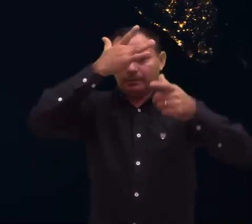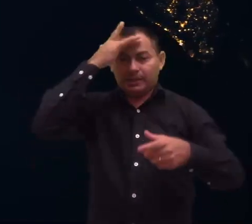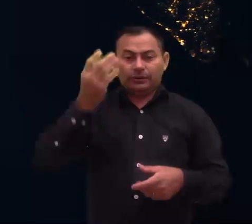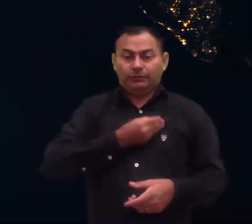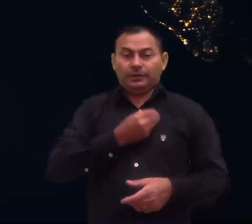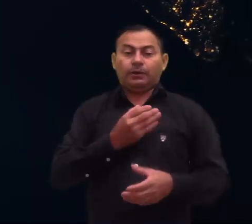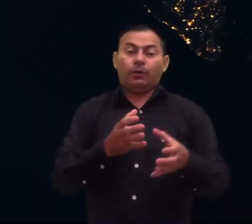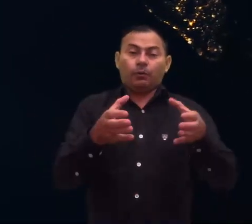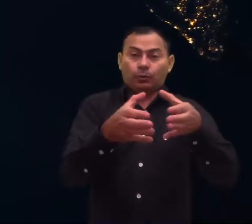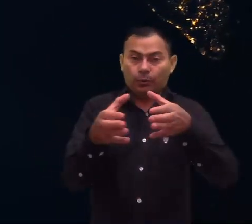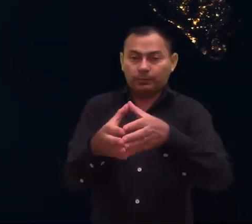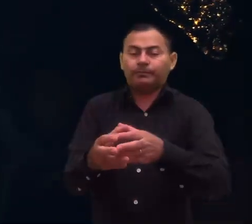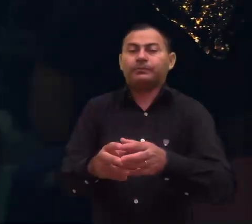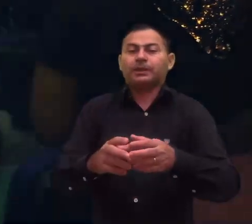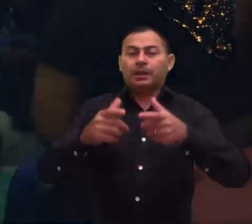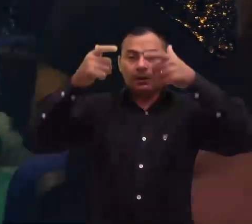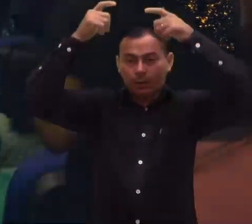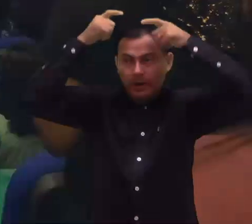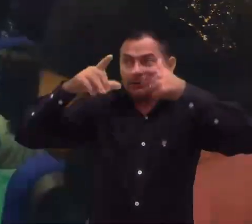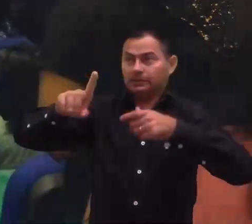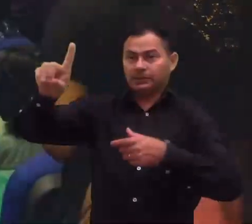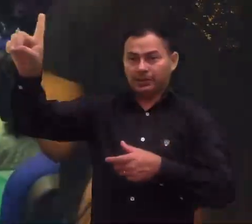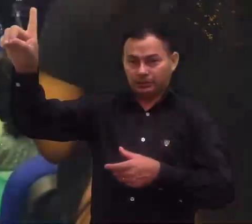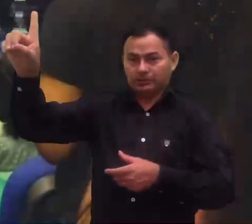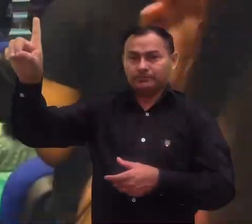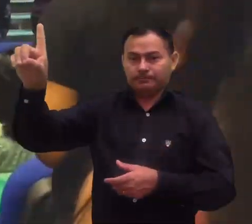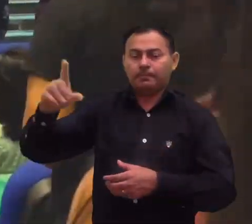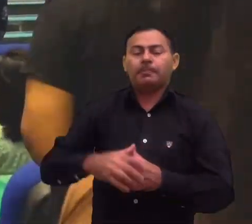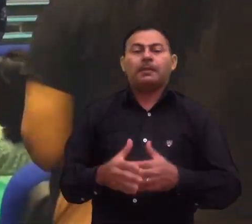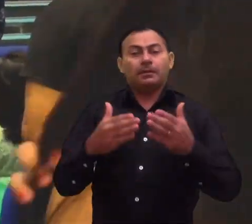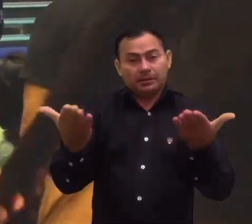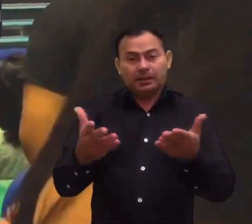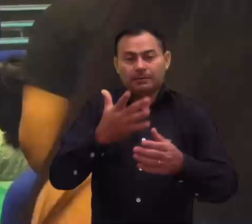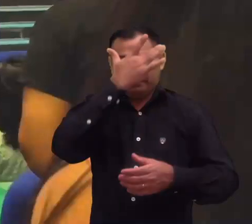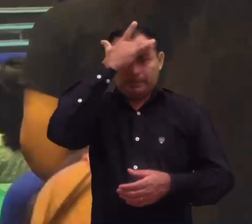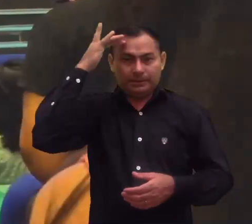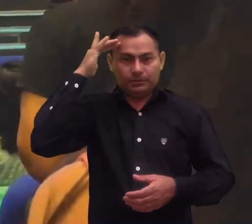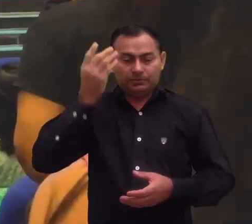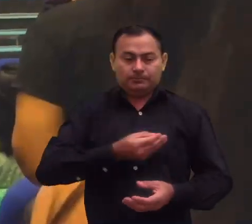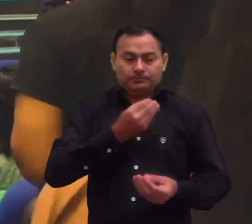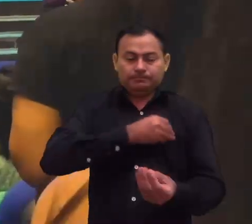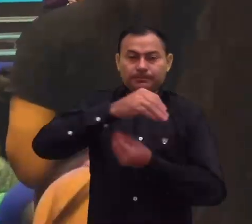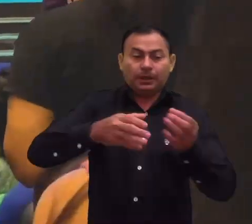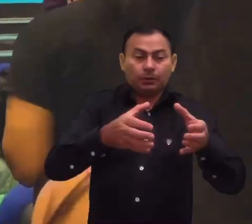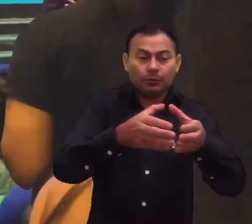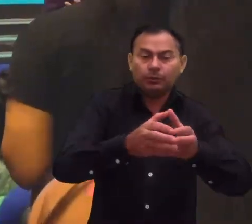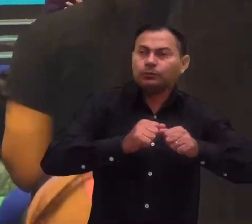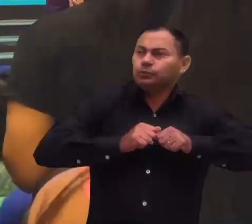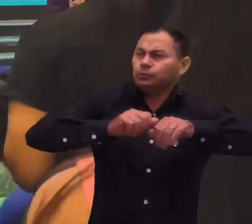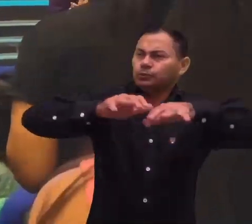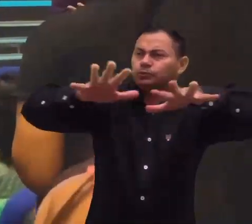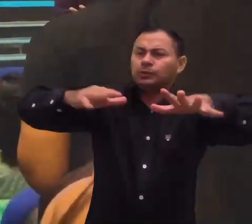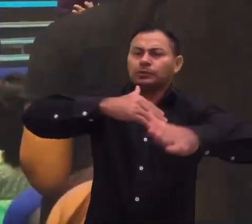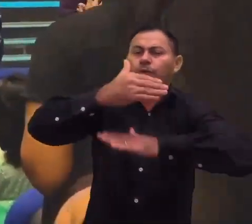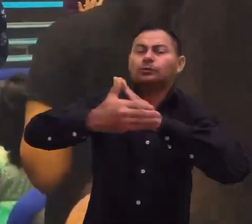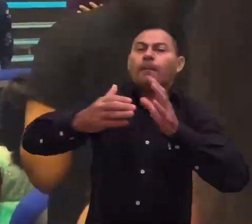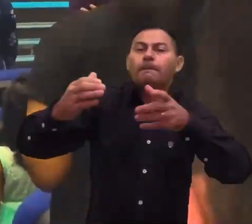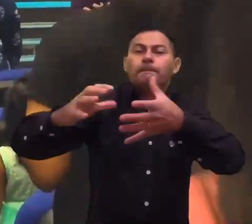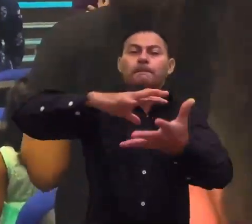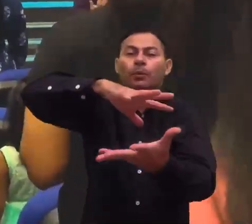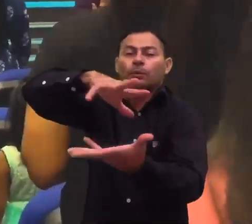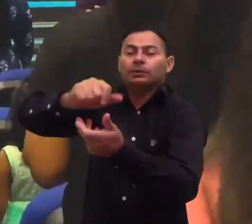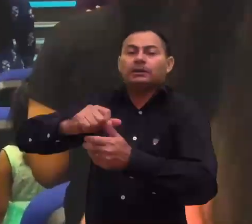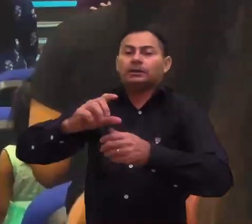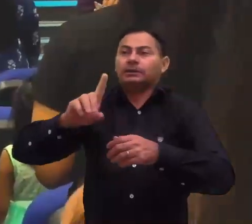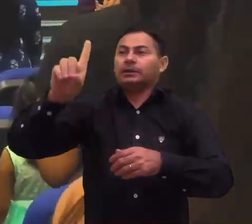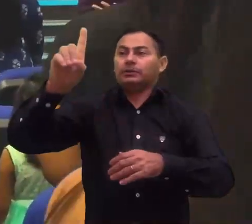essas pessoas, indivíduos ou grupos, são o reino de Deus. E foi a estas pessoas, indivíduos ou grupos espalhados por todo